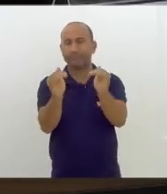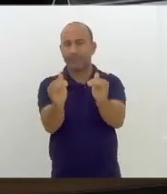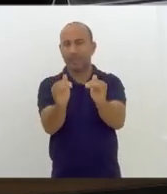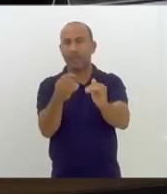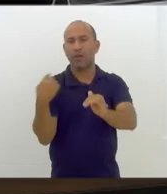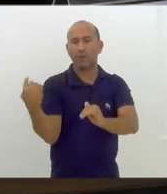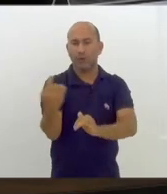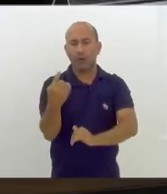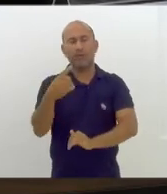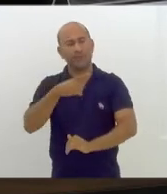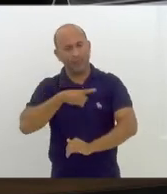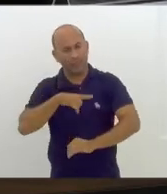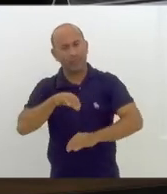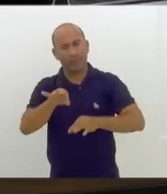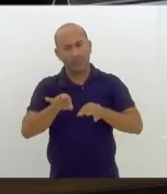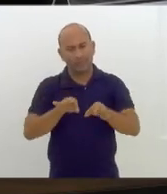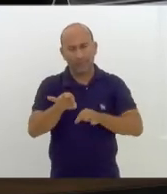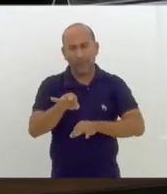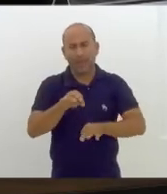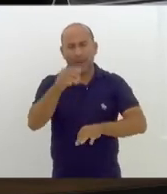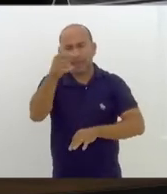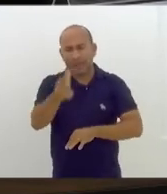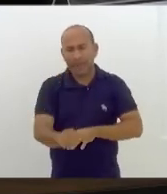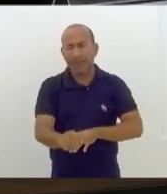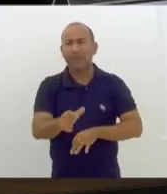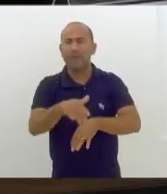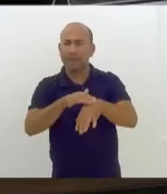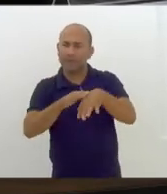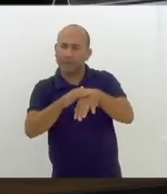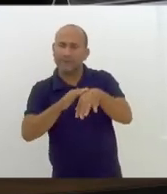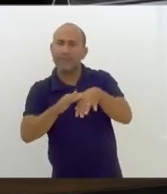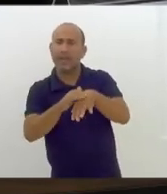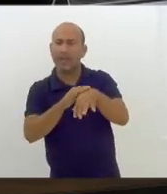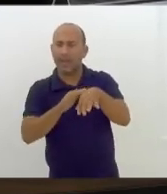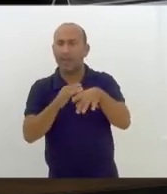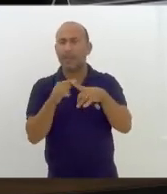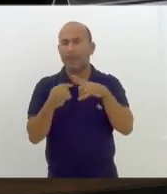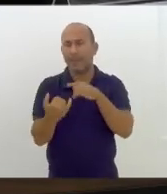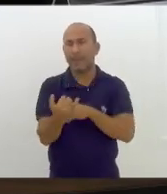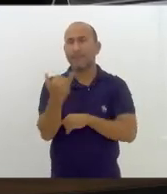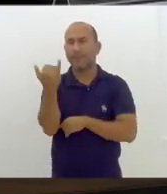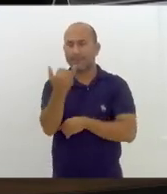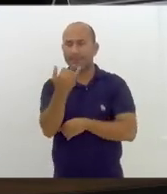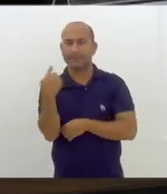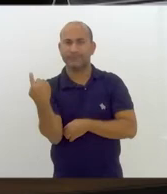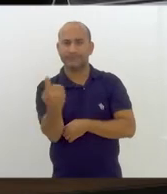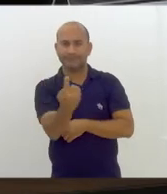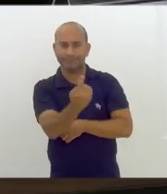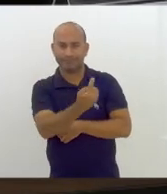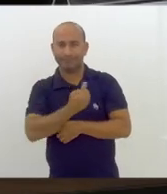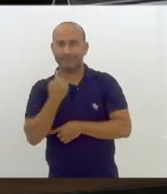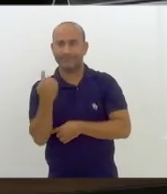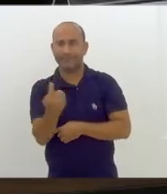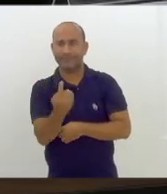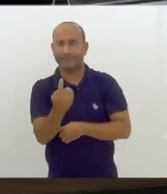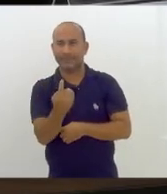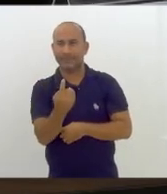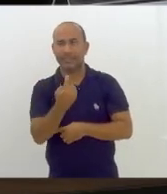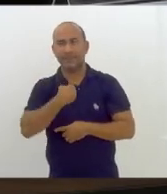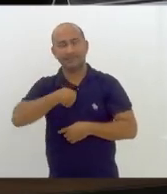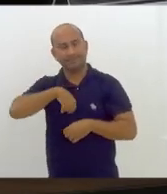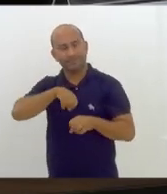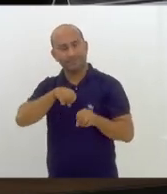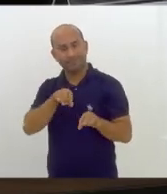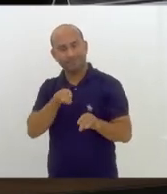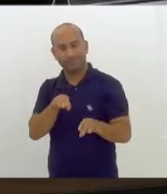Nós temos mais projetos ainda, vamos conversar sobre eles, porque é fundamental que a gente se eduque